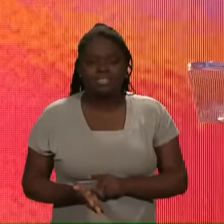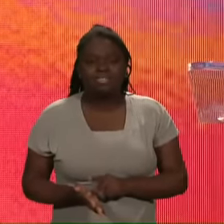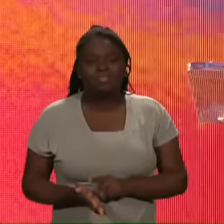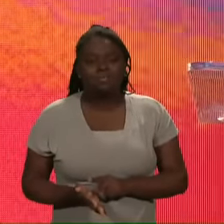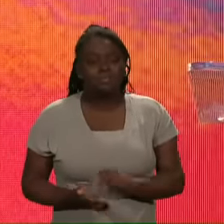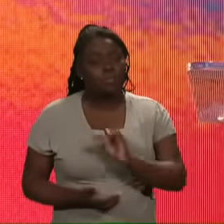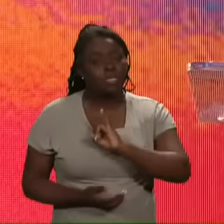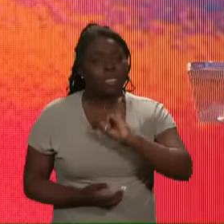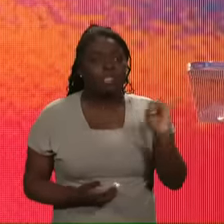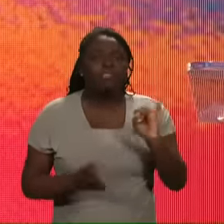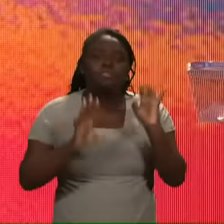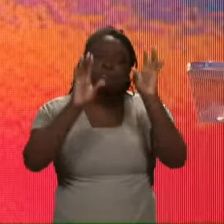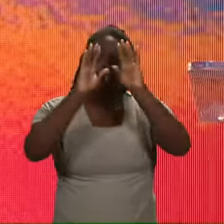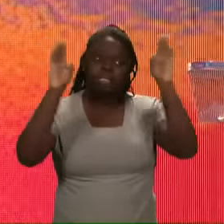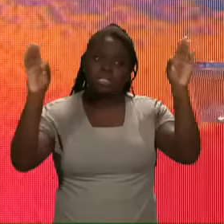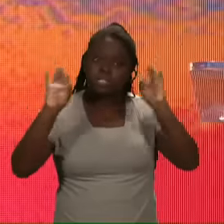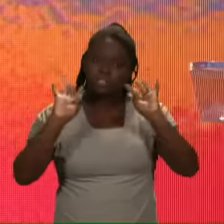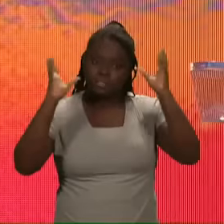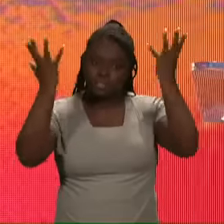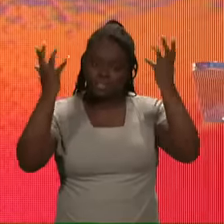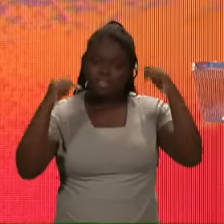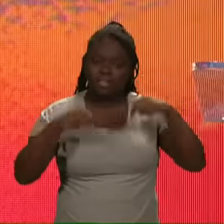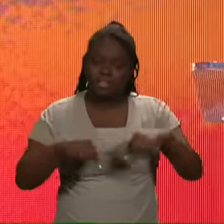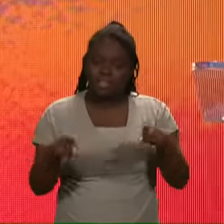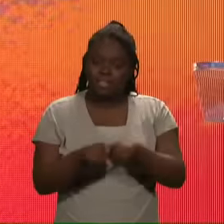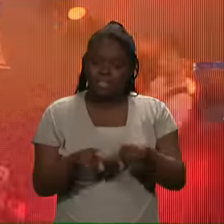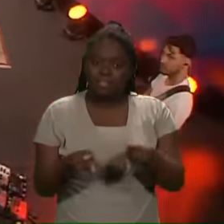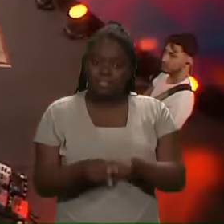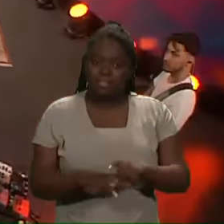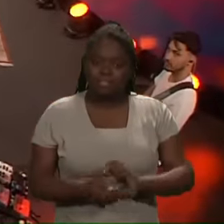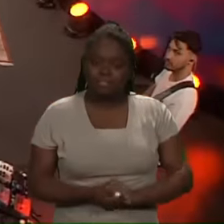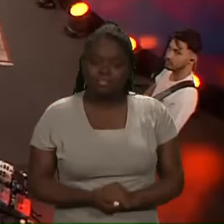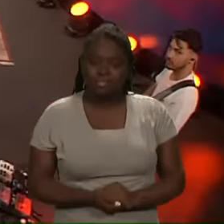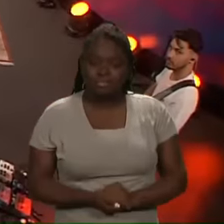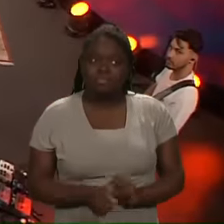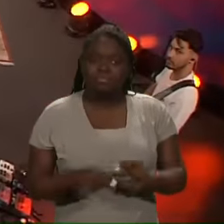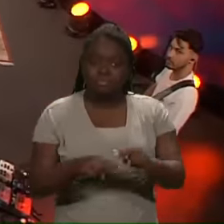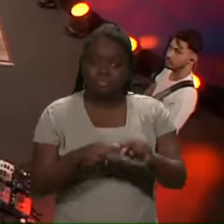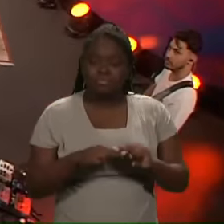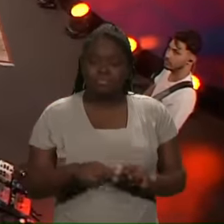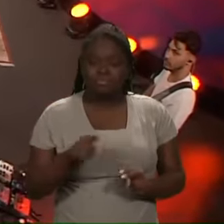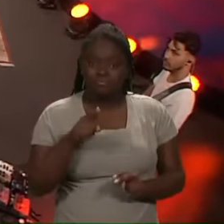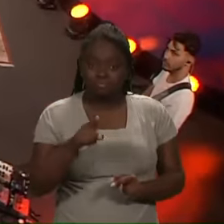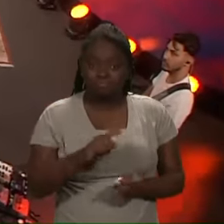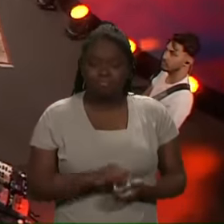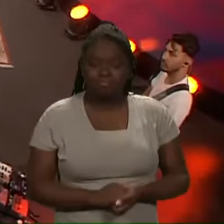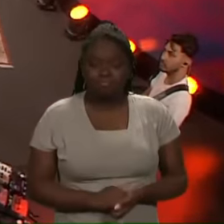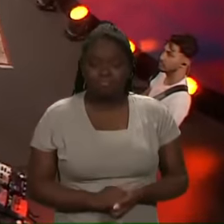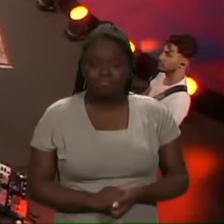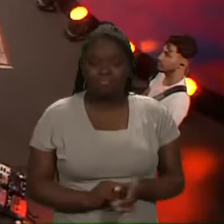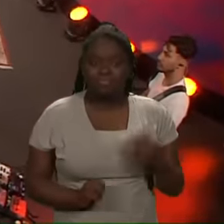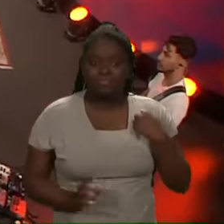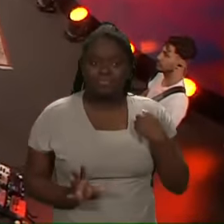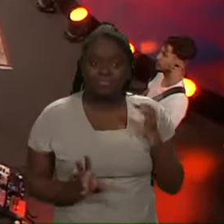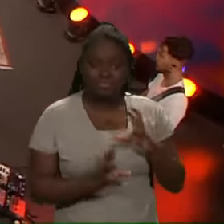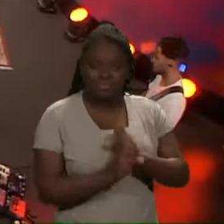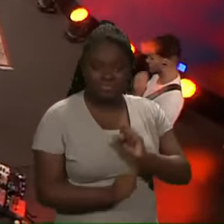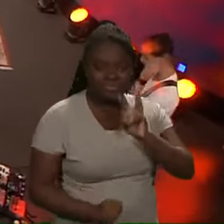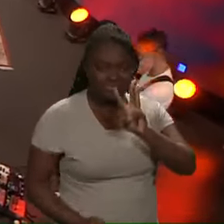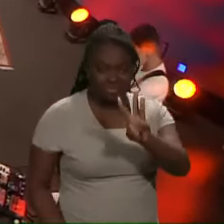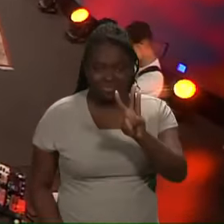Se tem festa no céu, tem aqui também. Por sua causa. Eu vou contar até